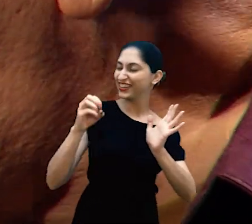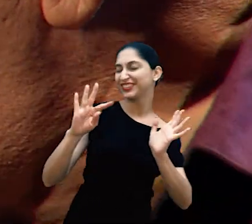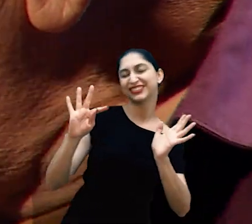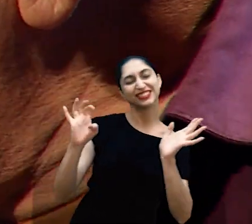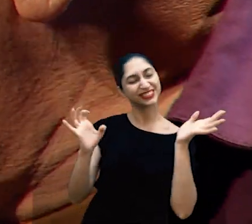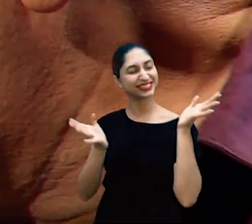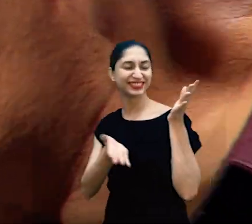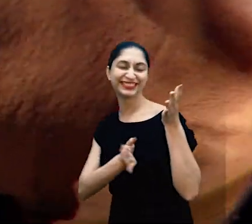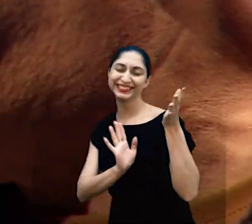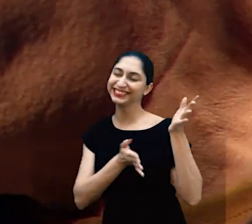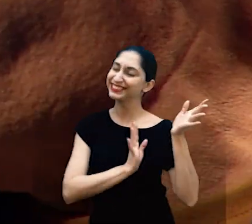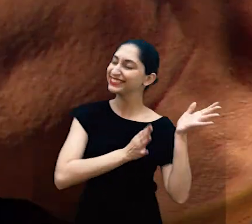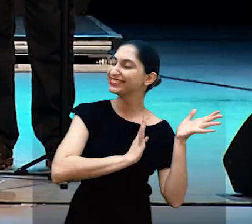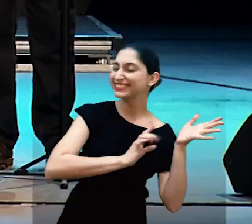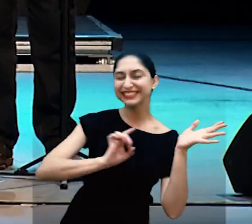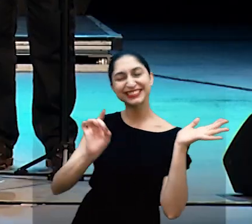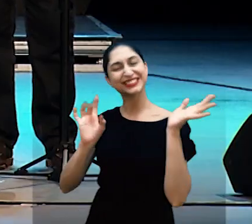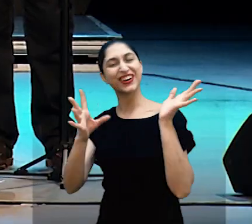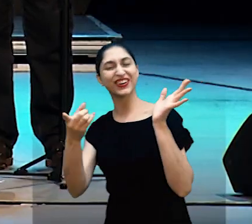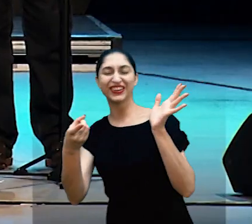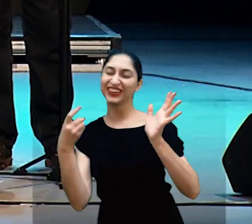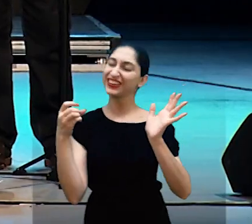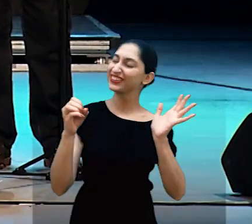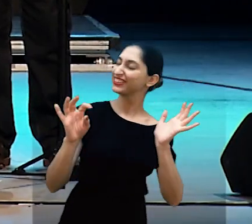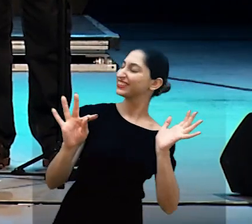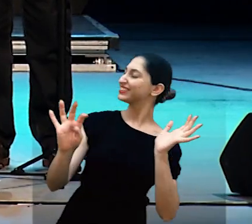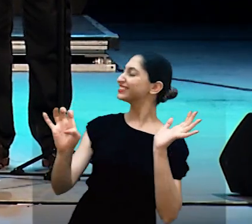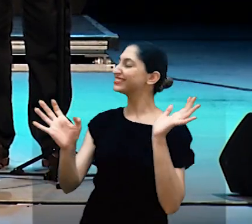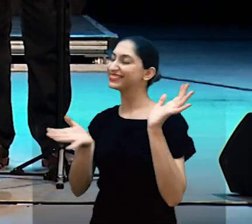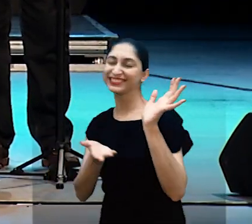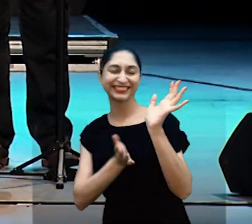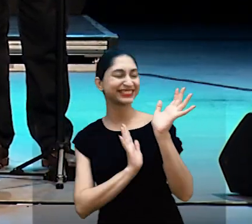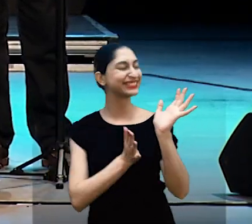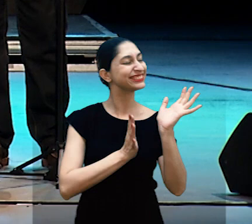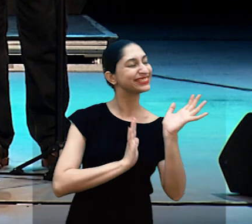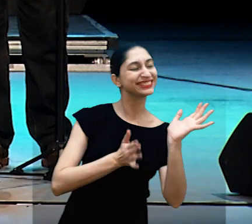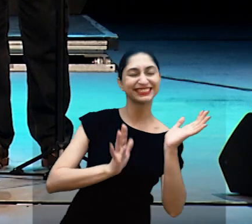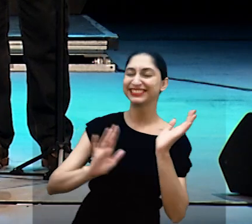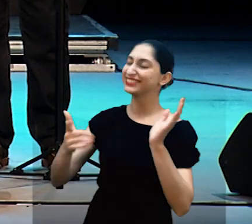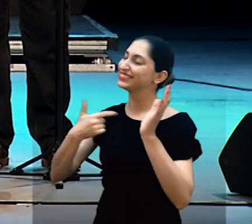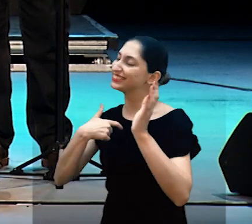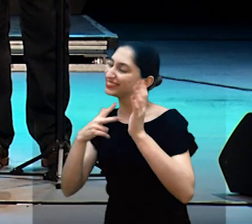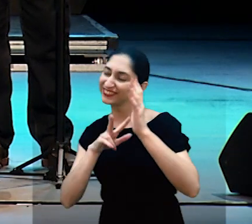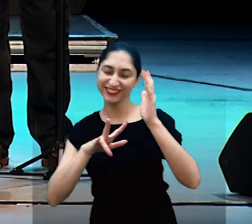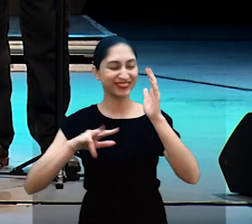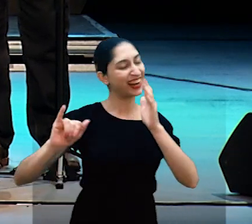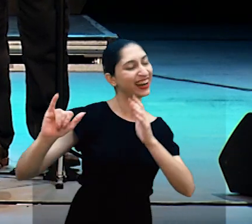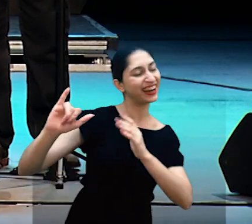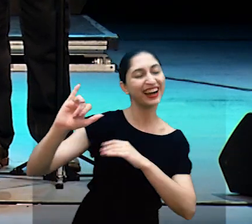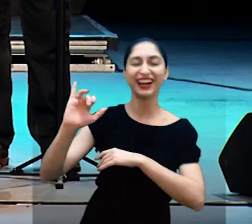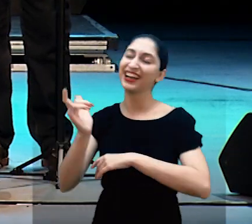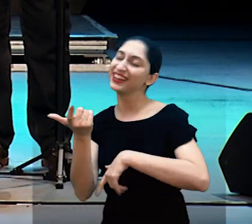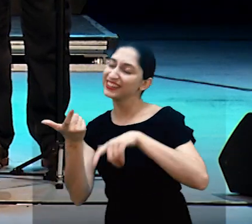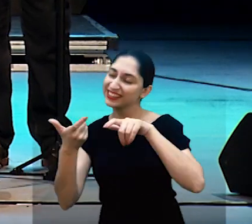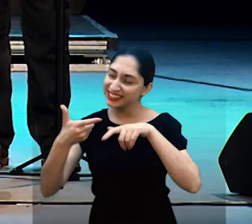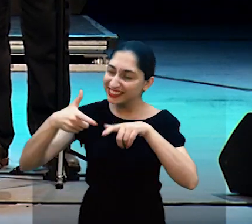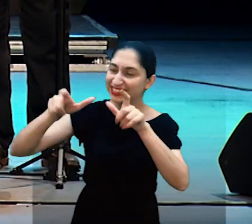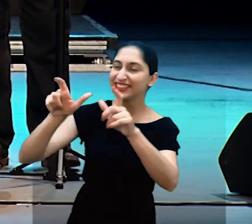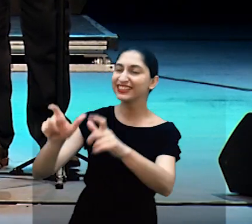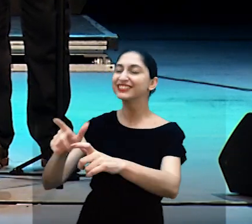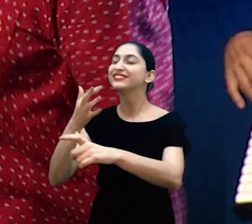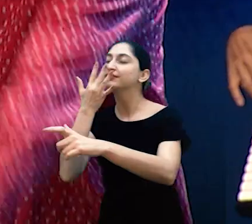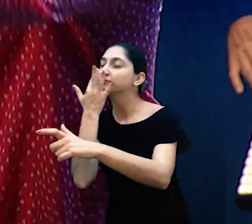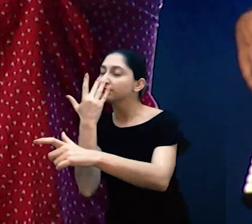shot brincando no coração. É só um shot brincando no coração. Eu vou pras bandas de onde vem teu